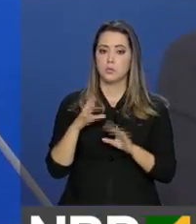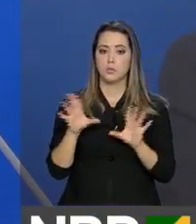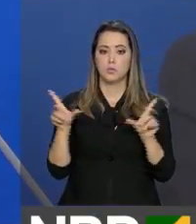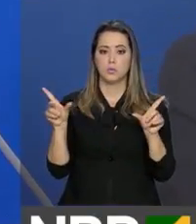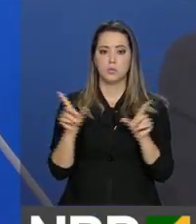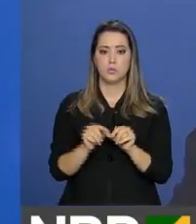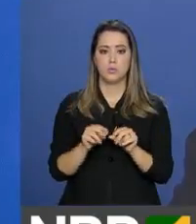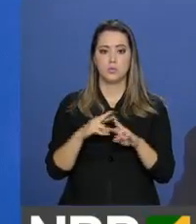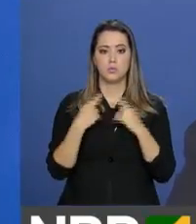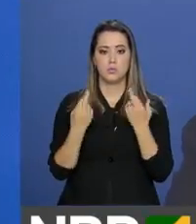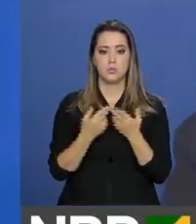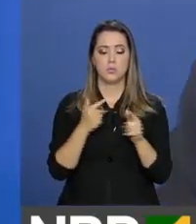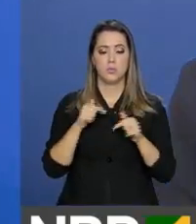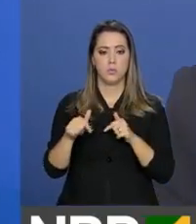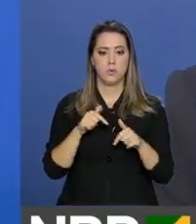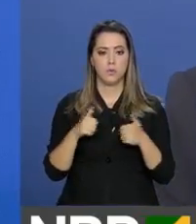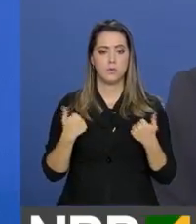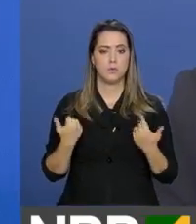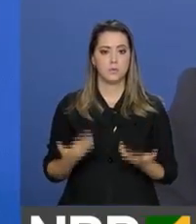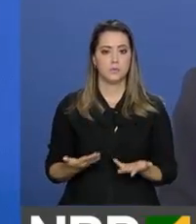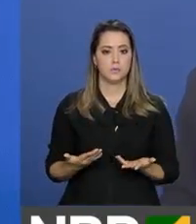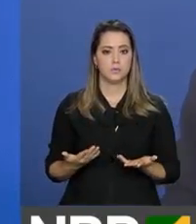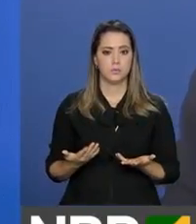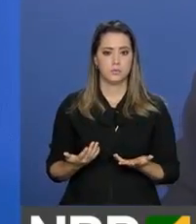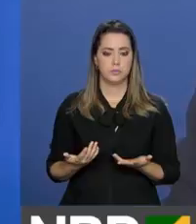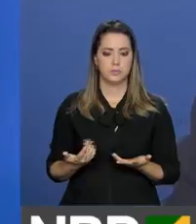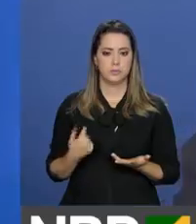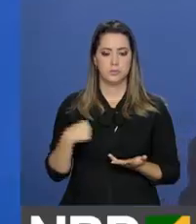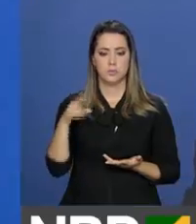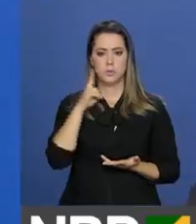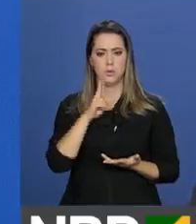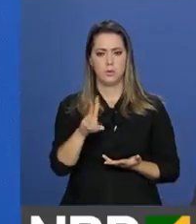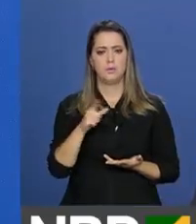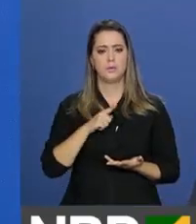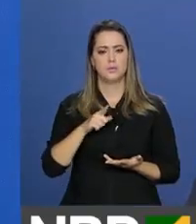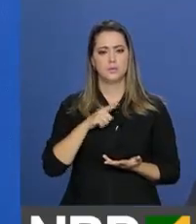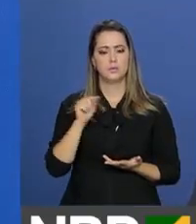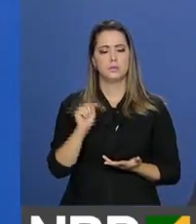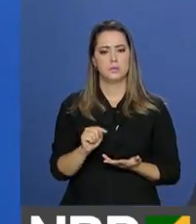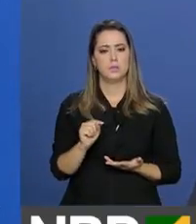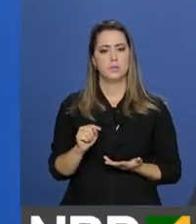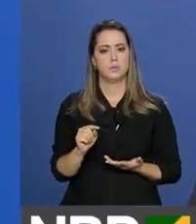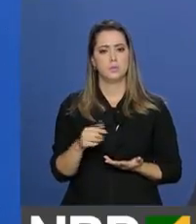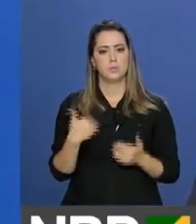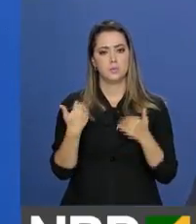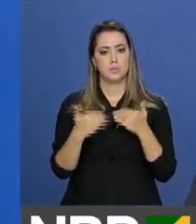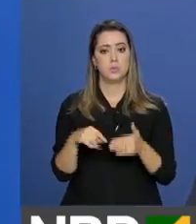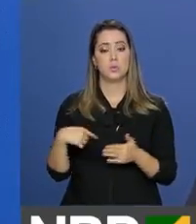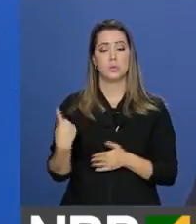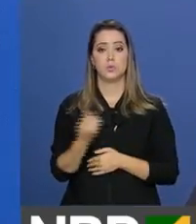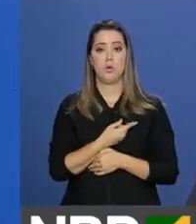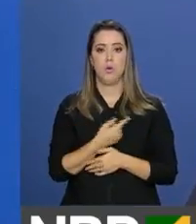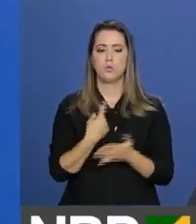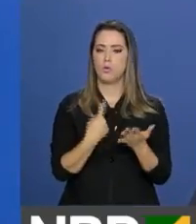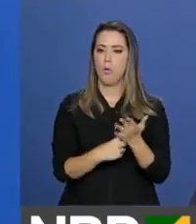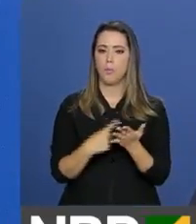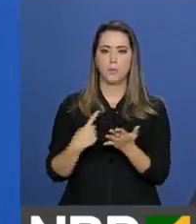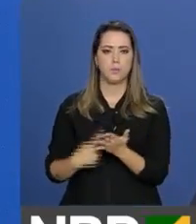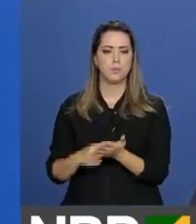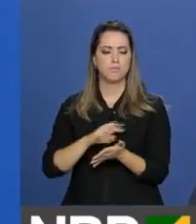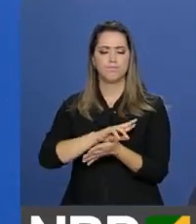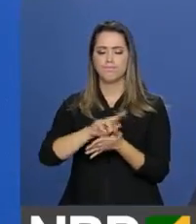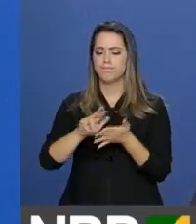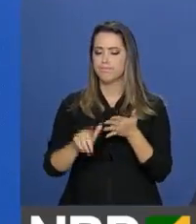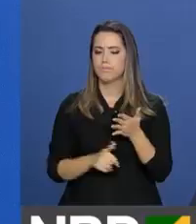uma reunião de trabalho. Portanto, eu vejo que nós temos, diante de nós todos, né, uma agenda muito